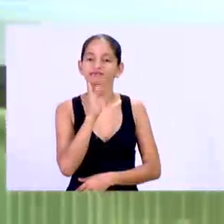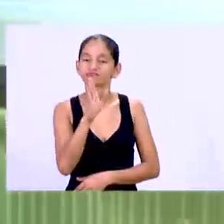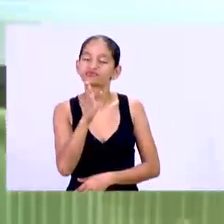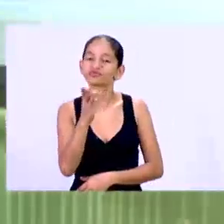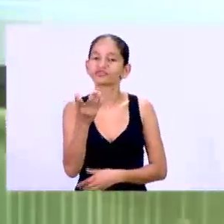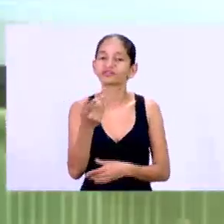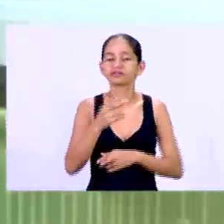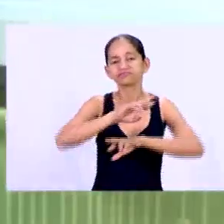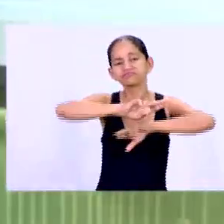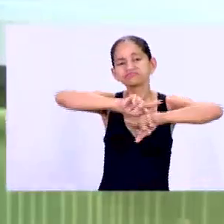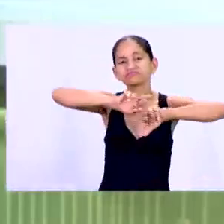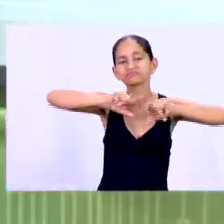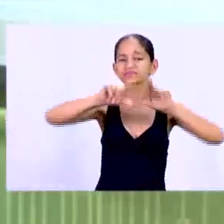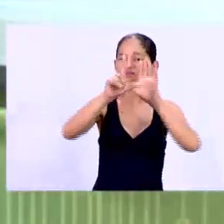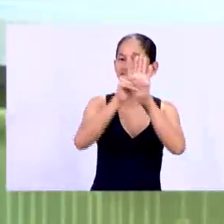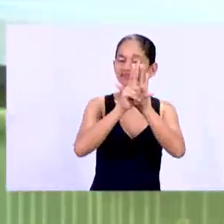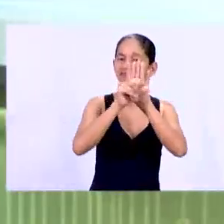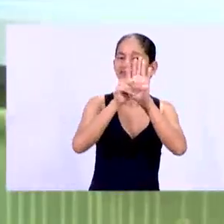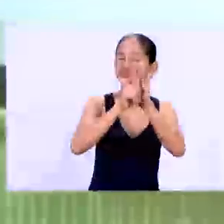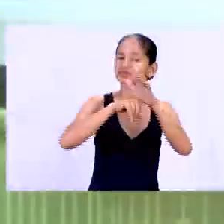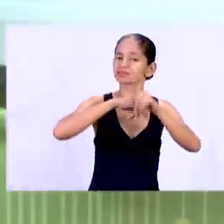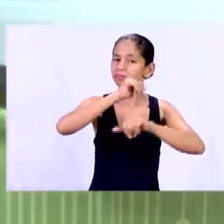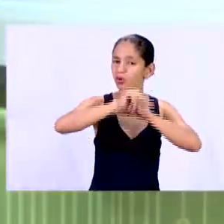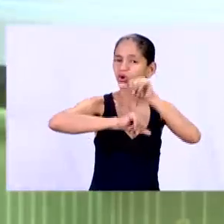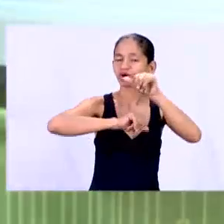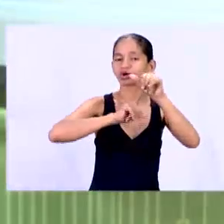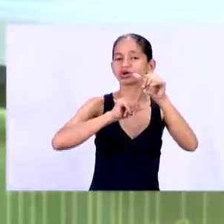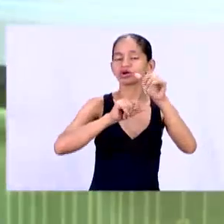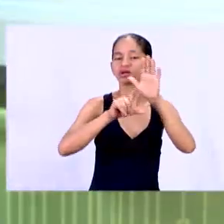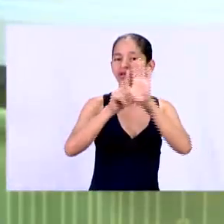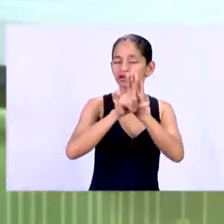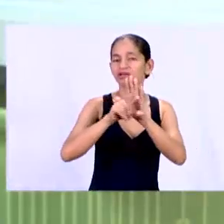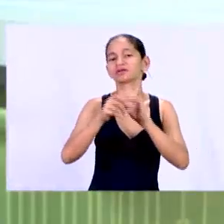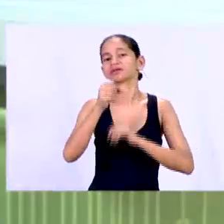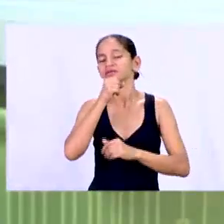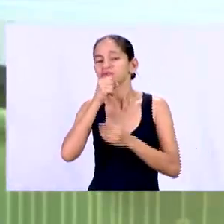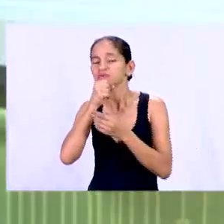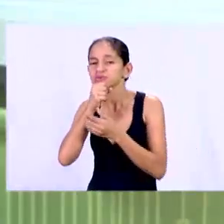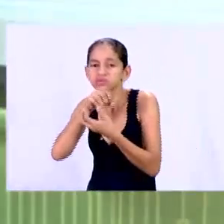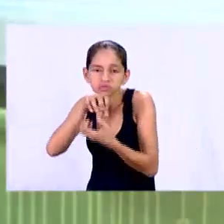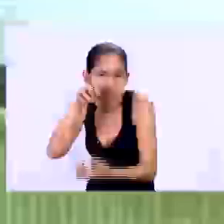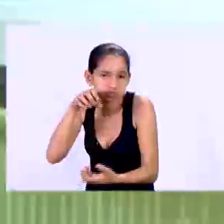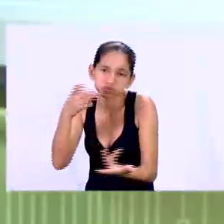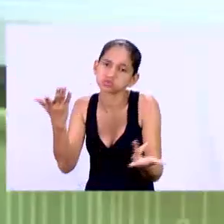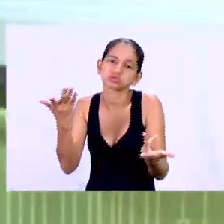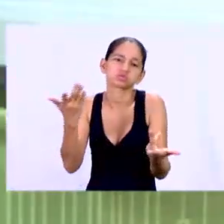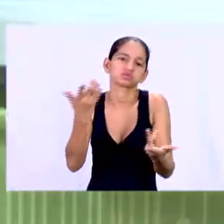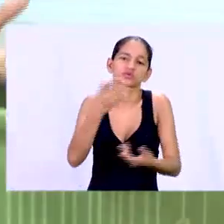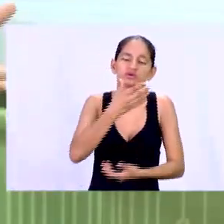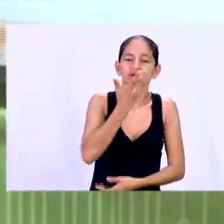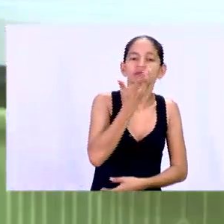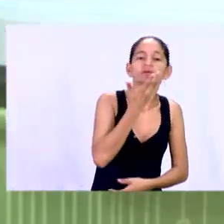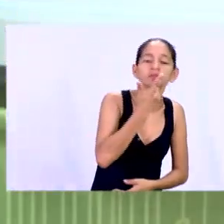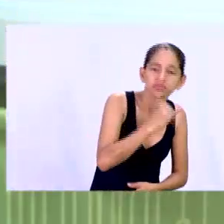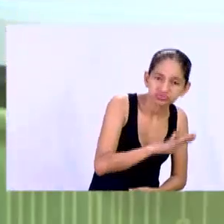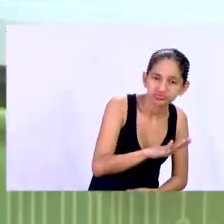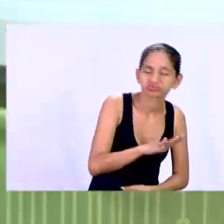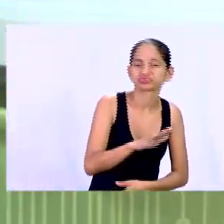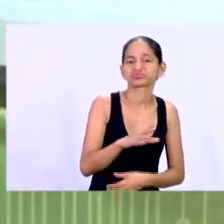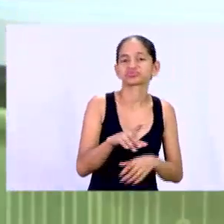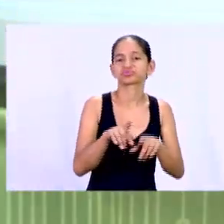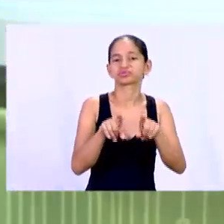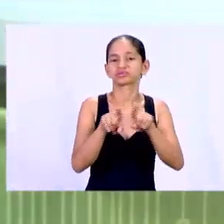Aí foram várias legislações específicas para idosos, específicas para crianças, específicas para as